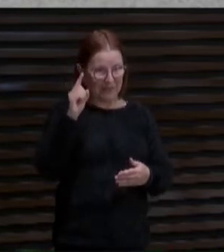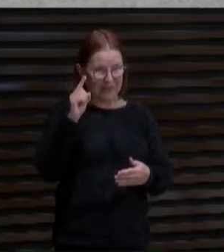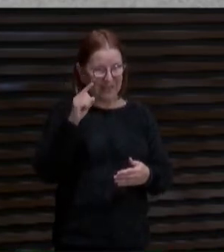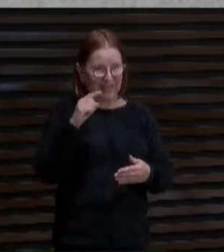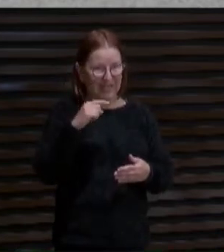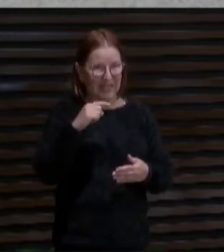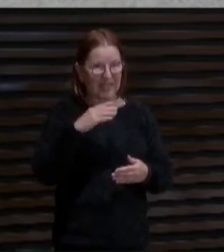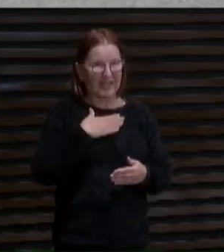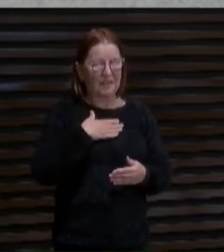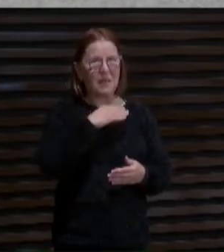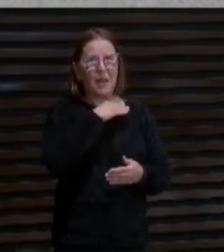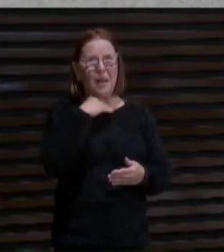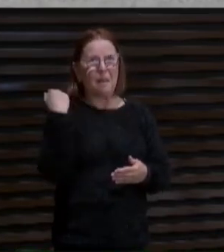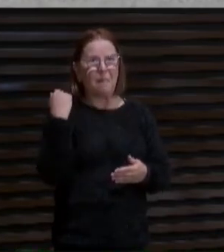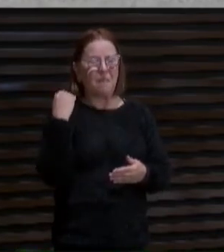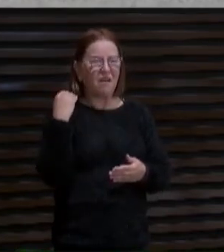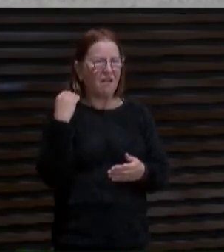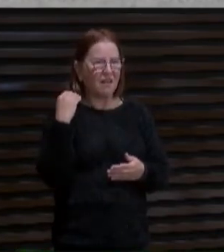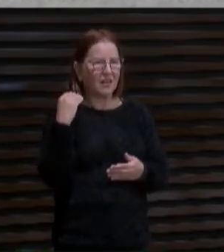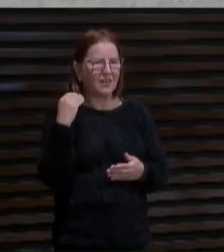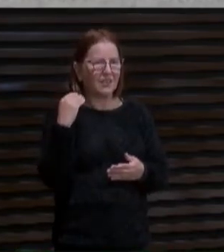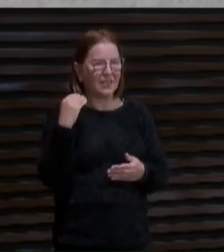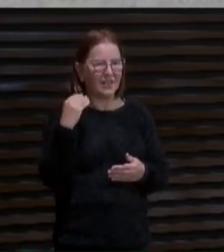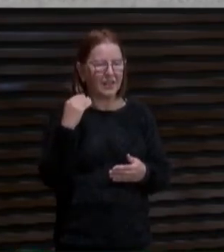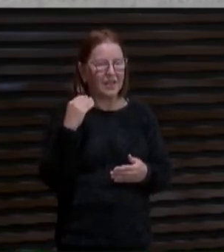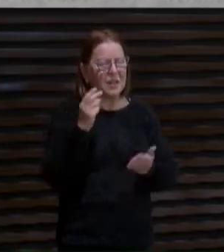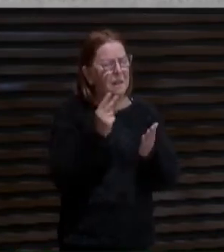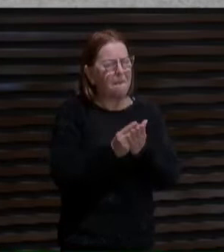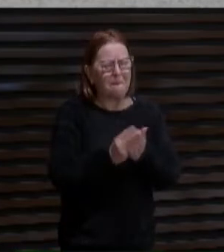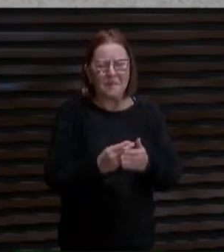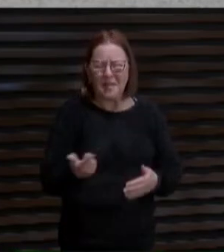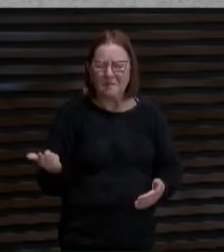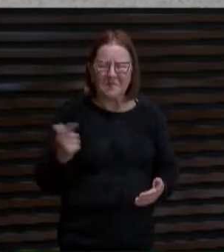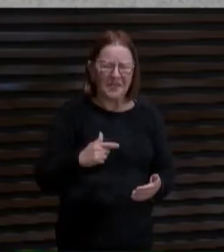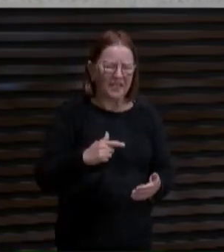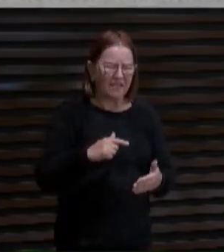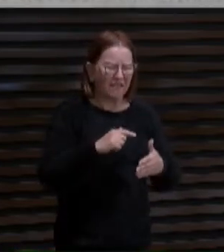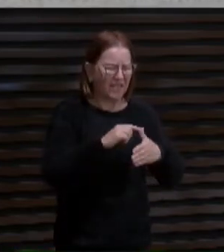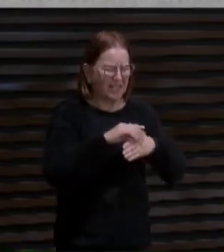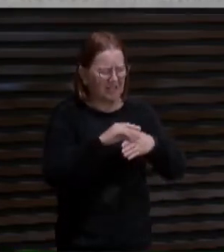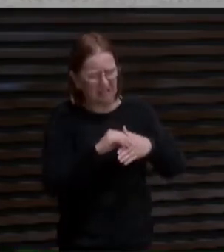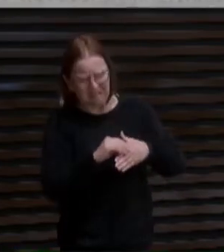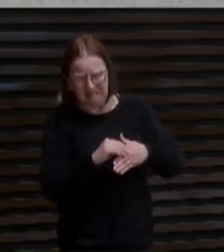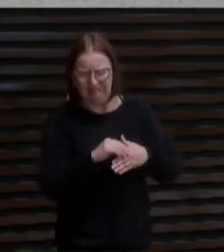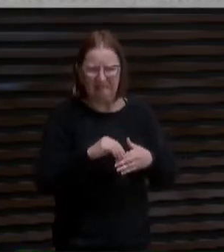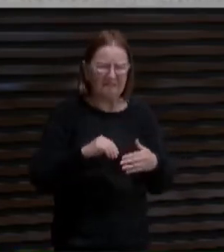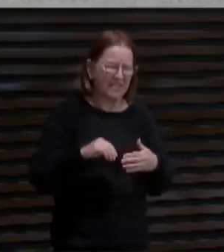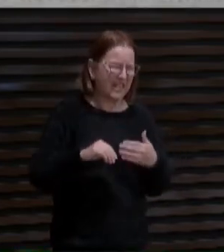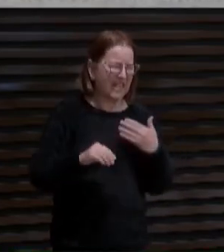vir pandemia pode vir praga peste o que for mil cairão ao teu lado 10 mil à tua direita mas